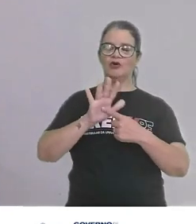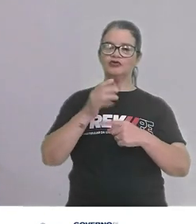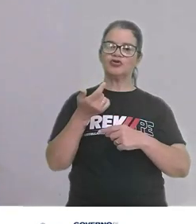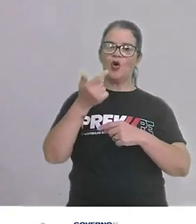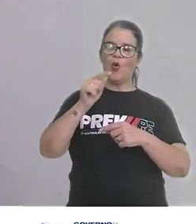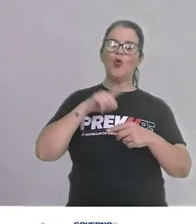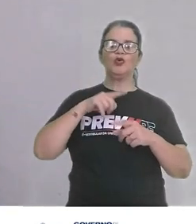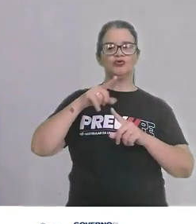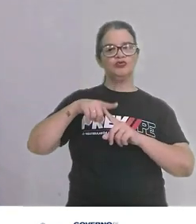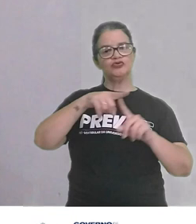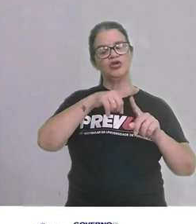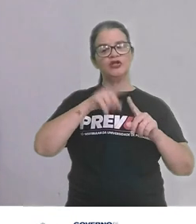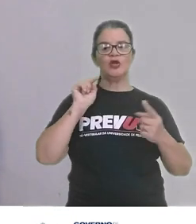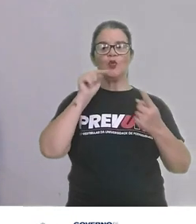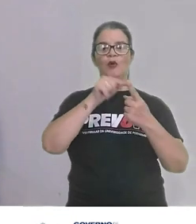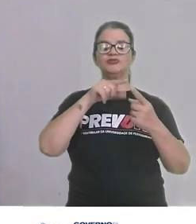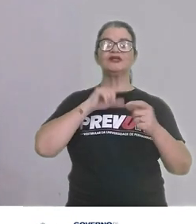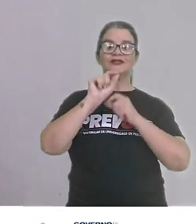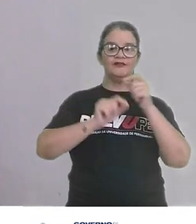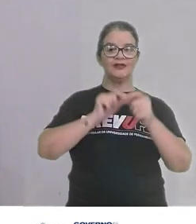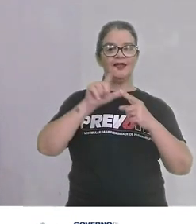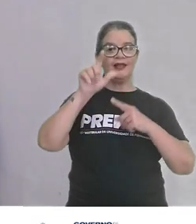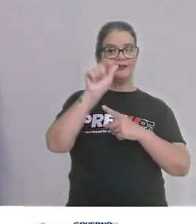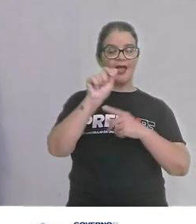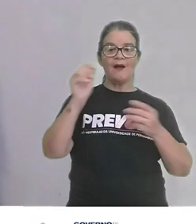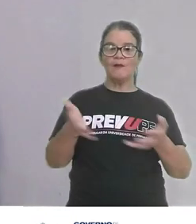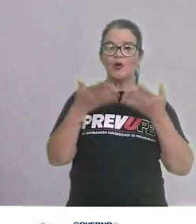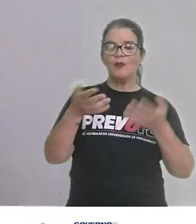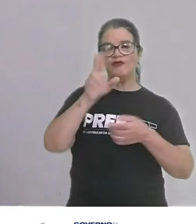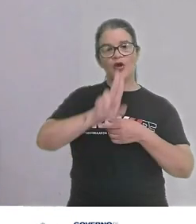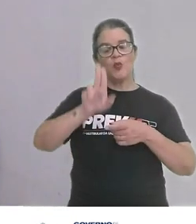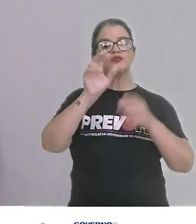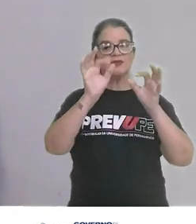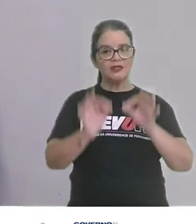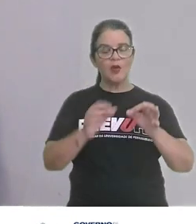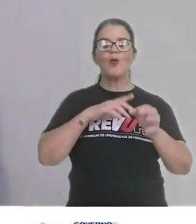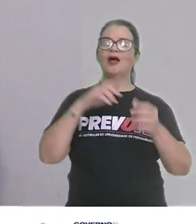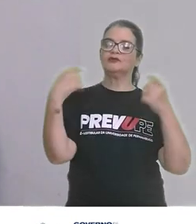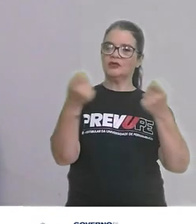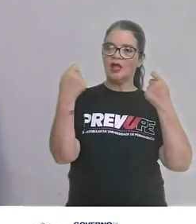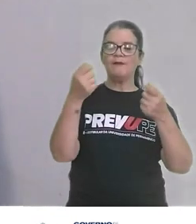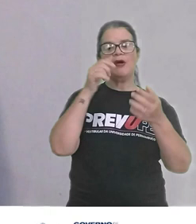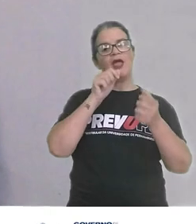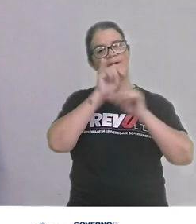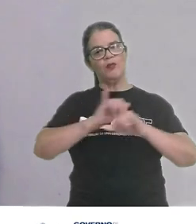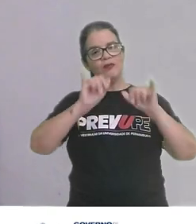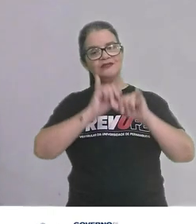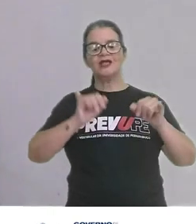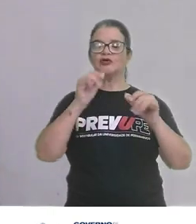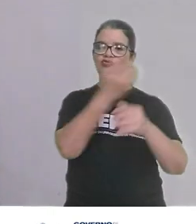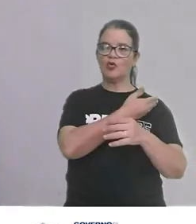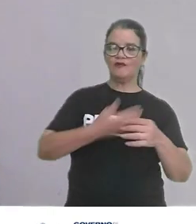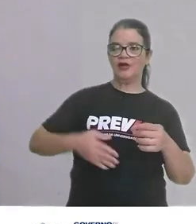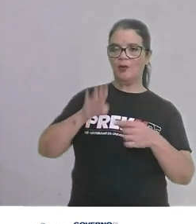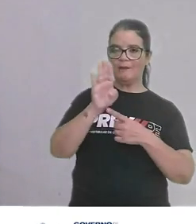gênero com o objetivo de, letra A, promover o uso adequado de campanhas publicitárias do governo. Letra